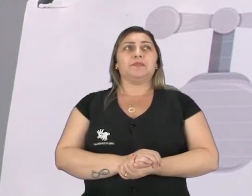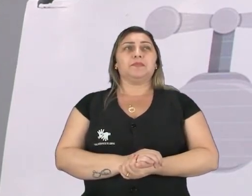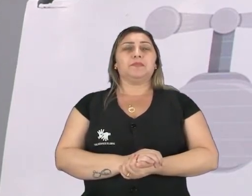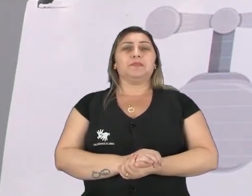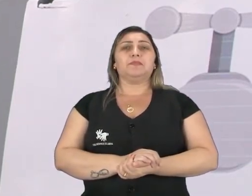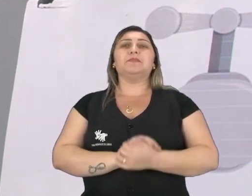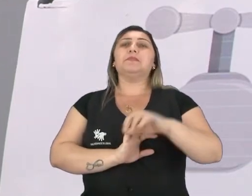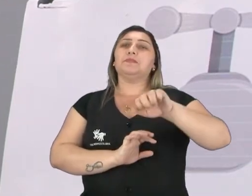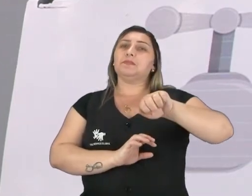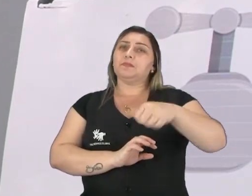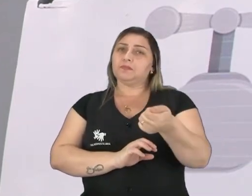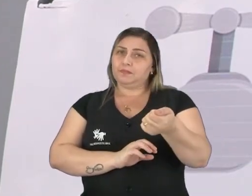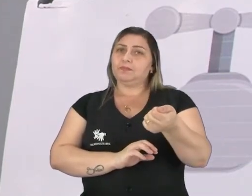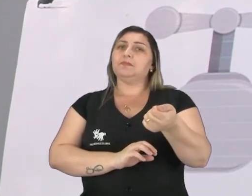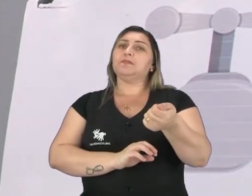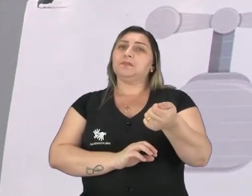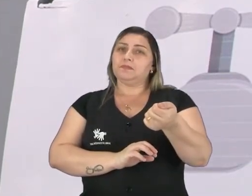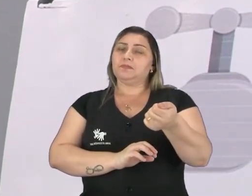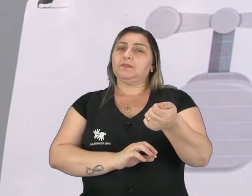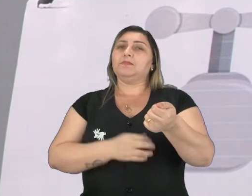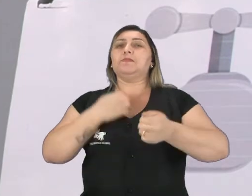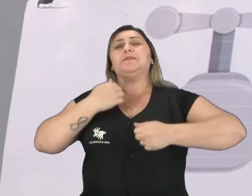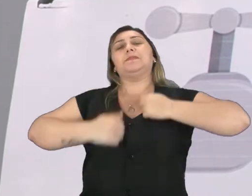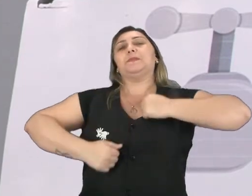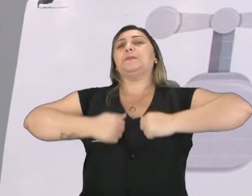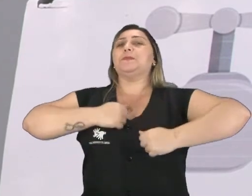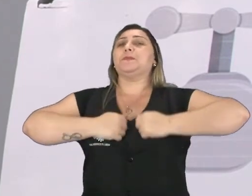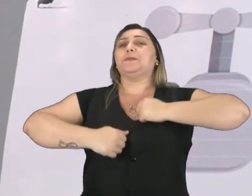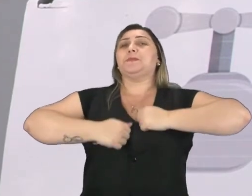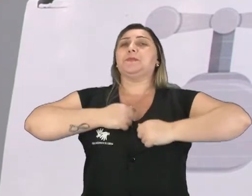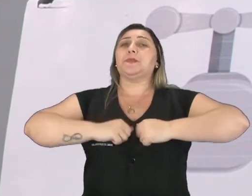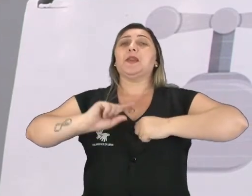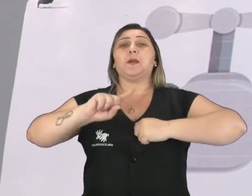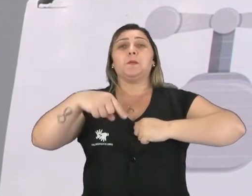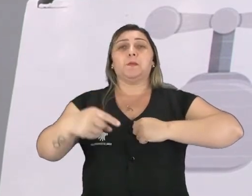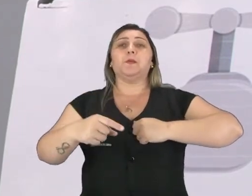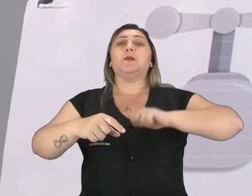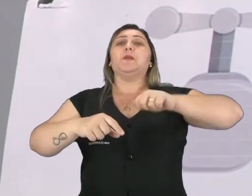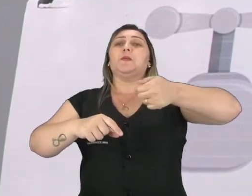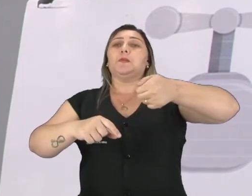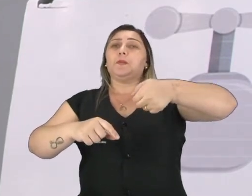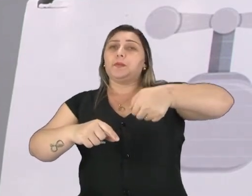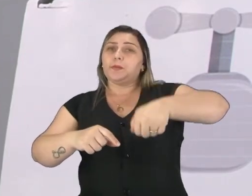chuveiro está fechado, veja aqui, né, que está sendo, a pessoa está